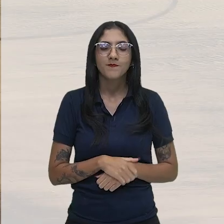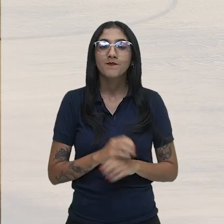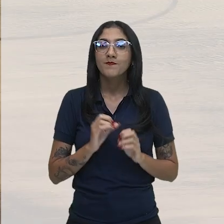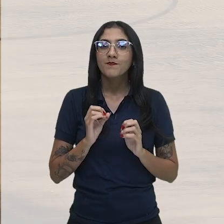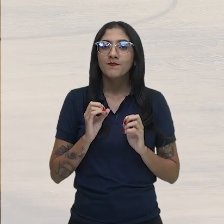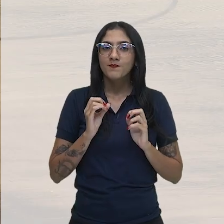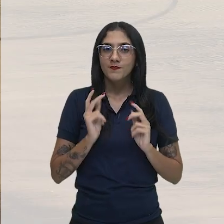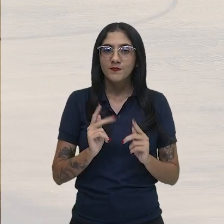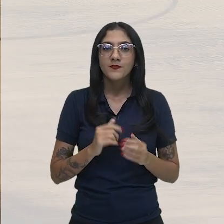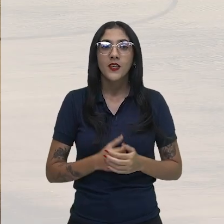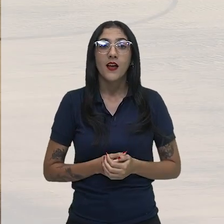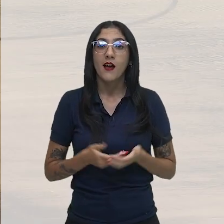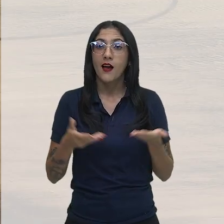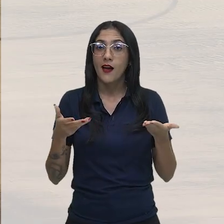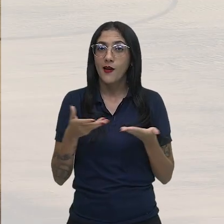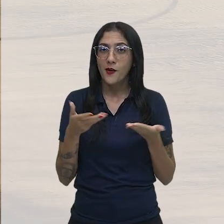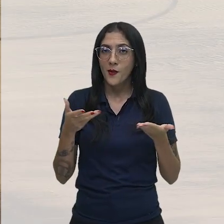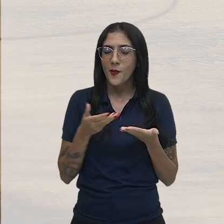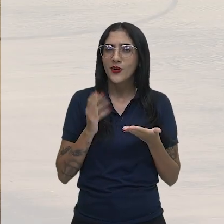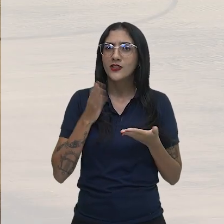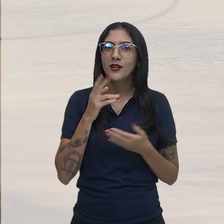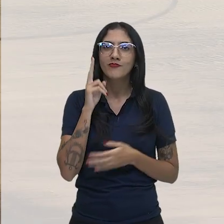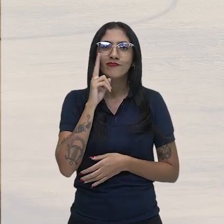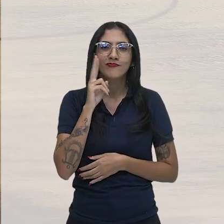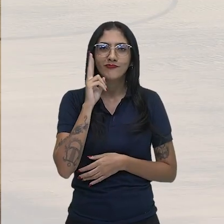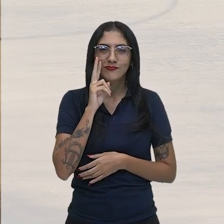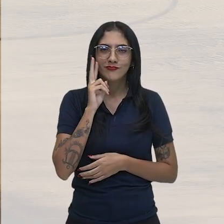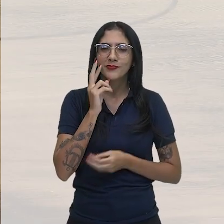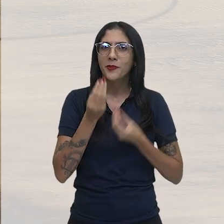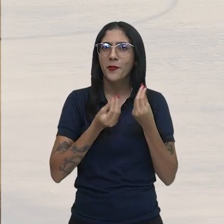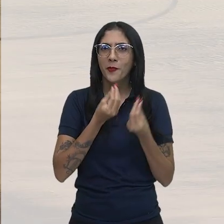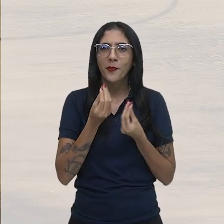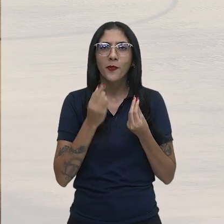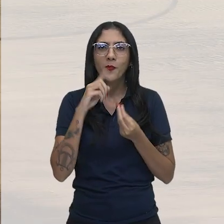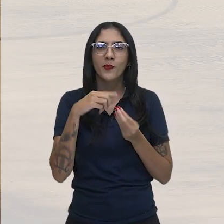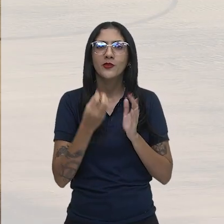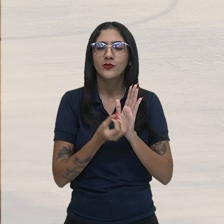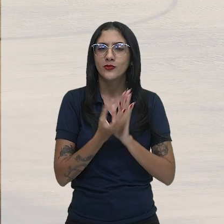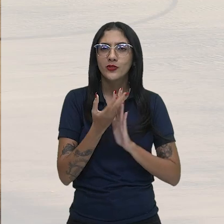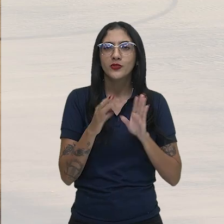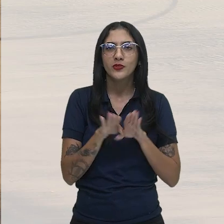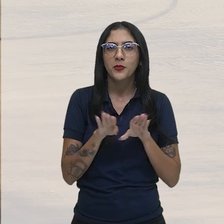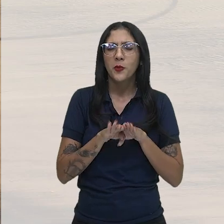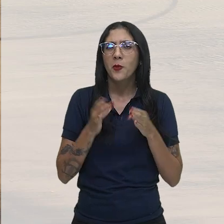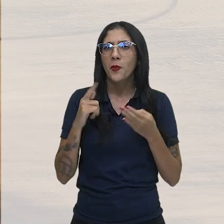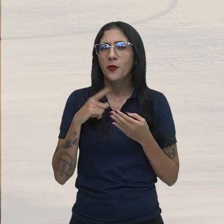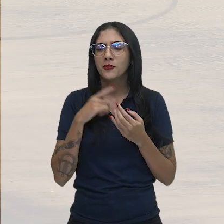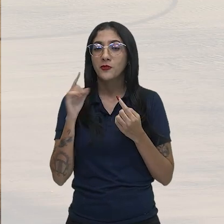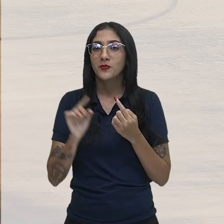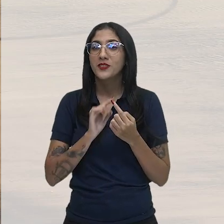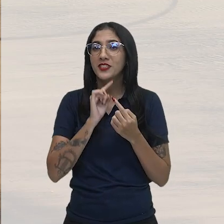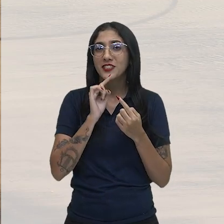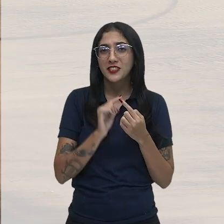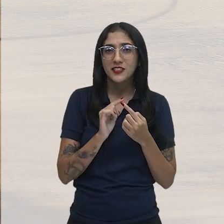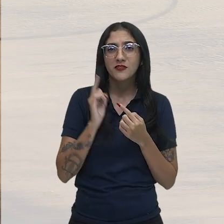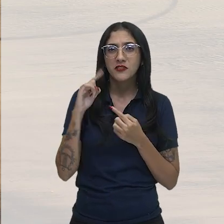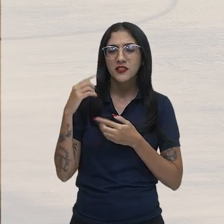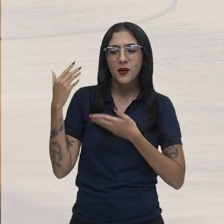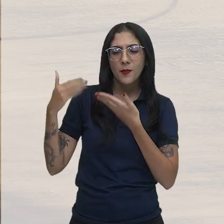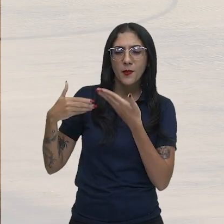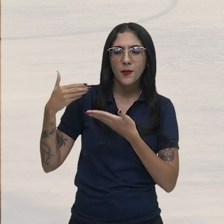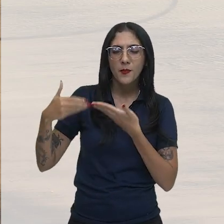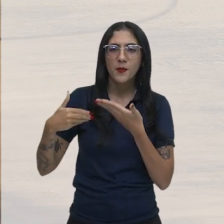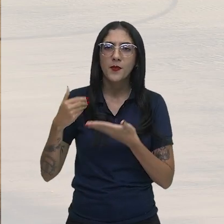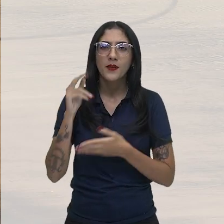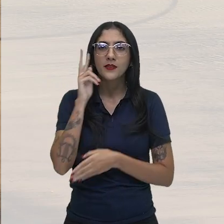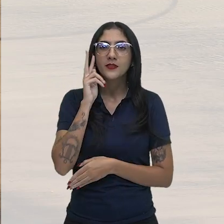Muito bem, agora sim, agora que a gente já relembrou como surgiu a luta e quais as finalidades durante a evolução do